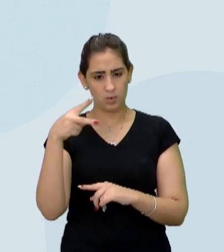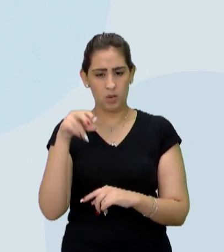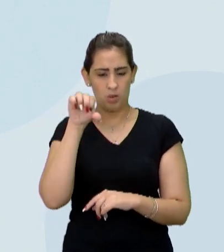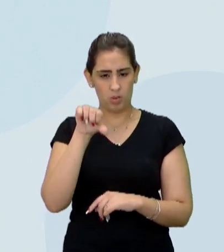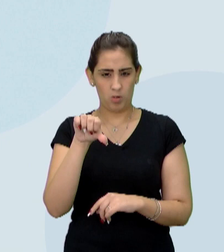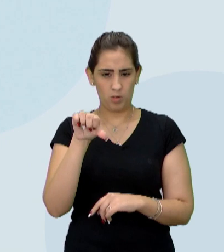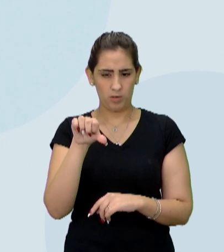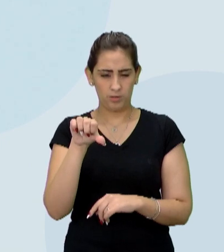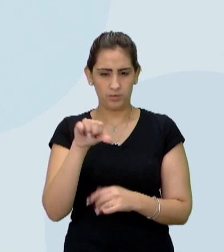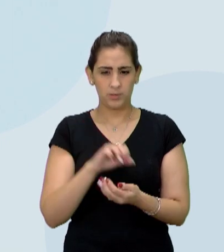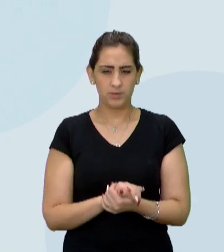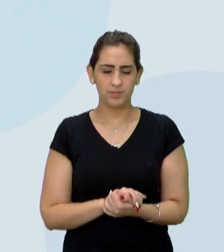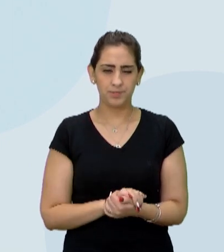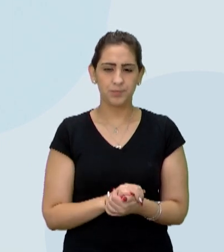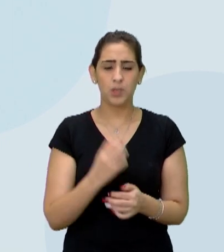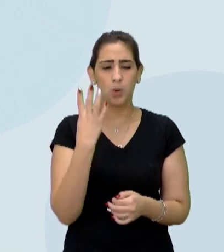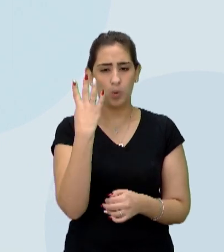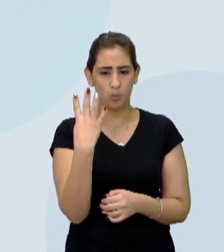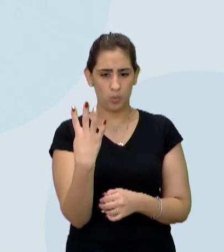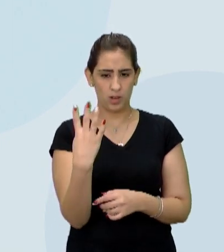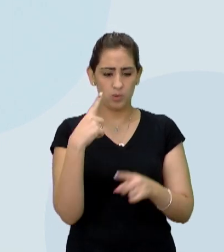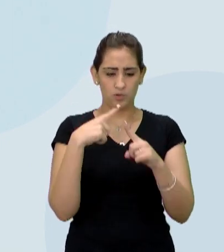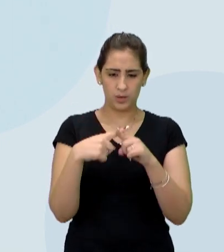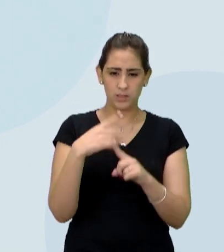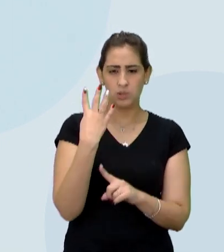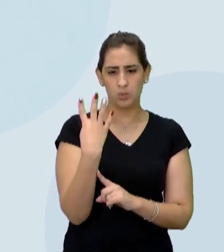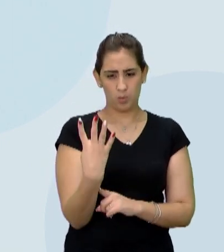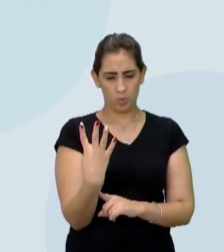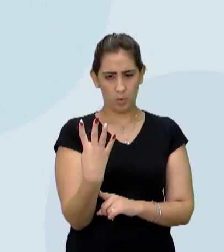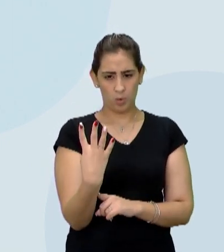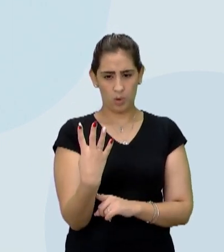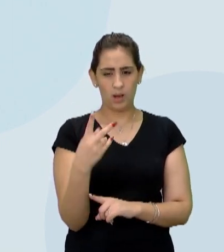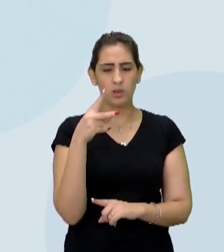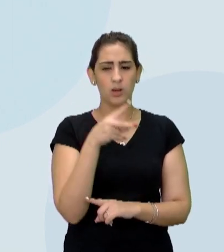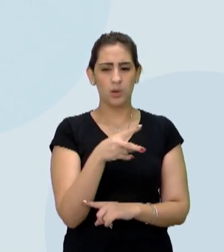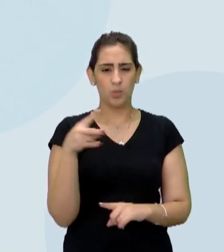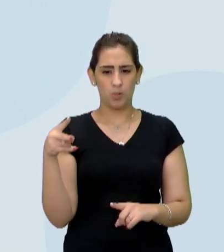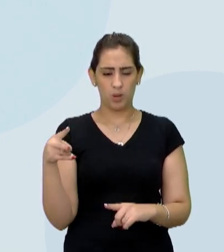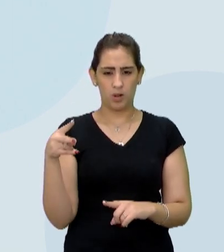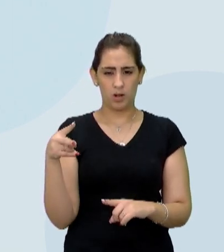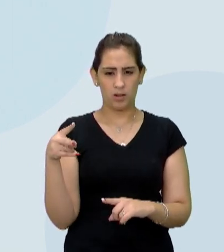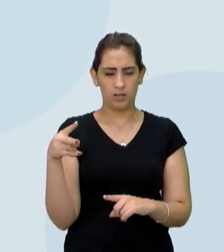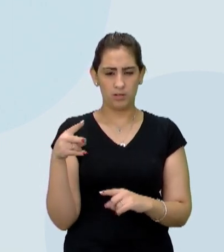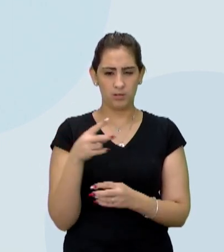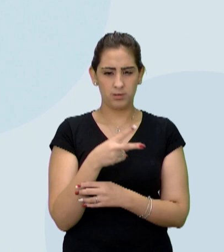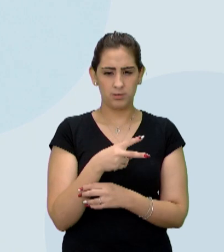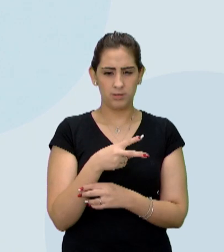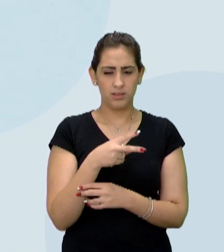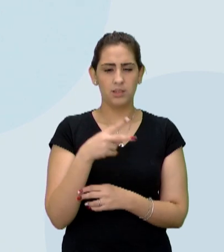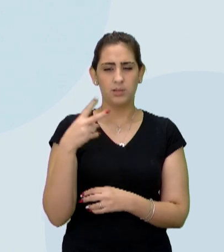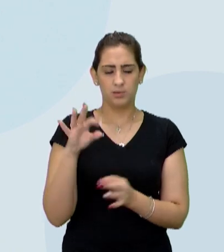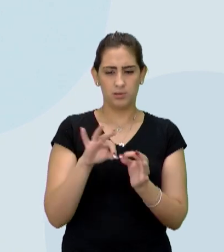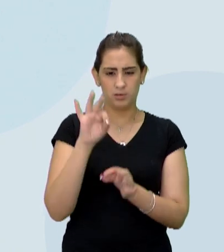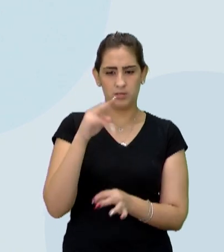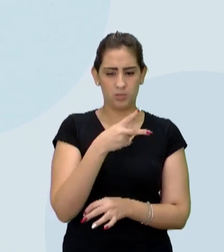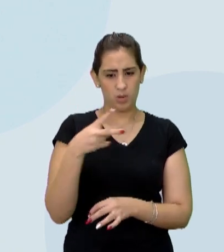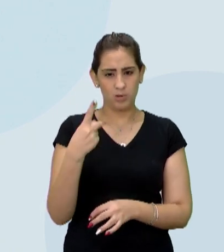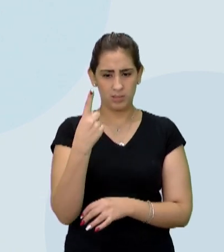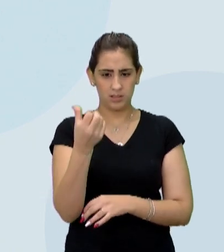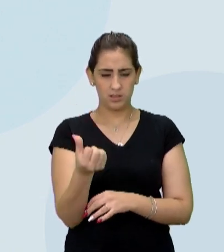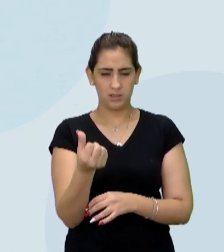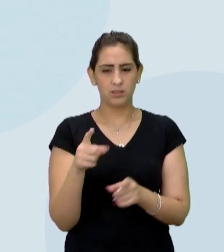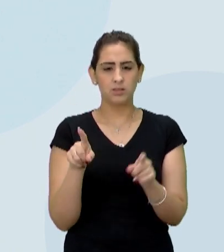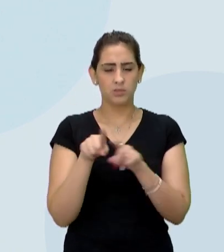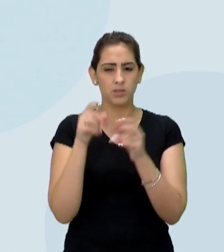9 pontinhos, você pode contar. A quarta figura é 4 vezes 4, né? 4 de base e 4 de altura, que dá 16.